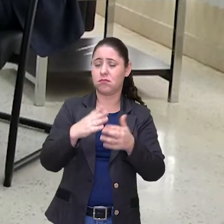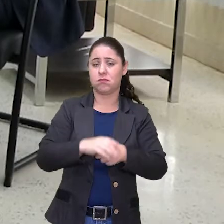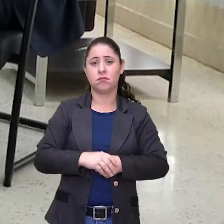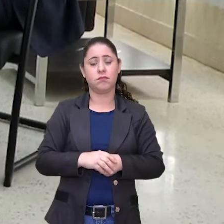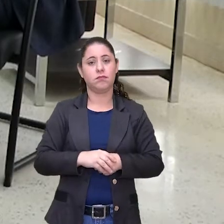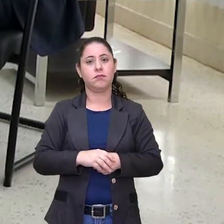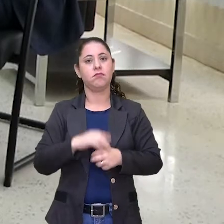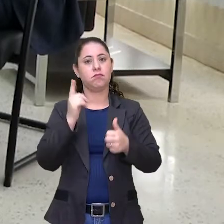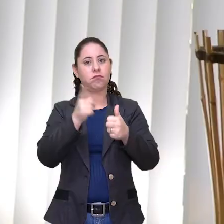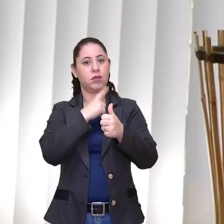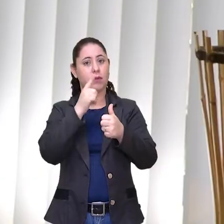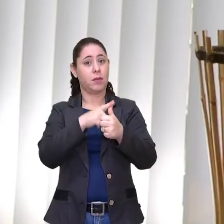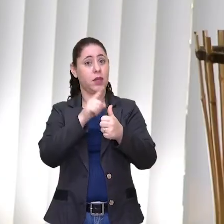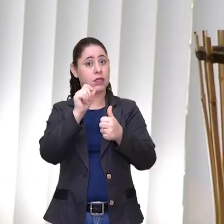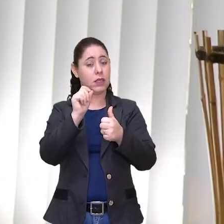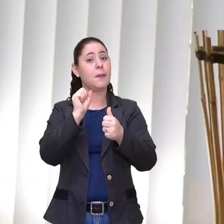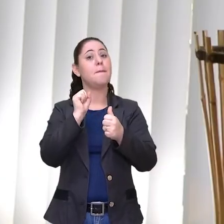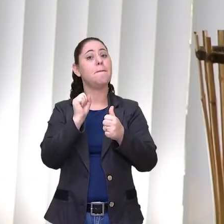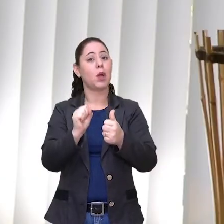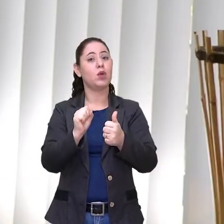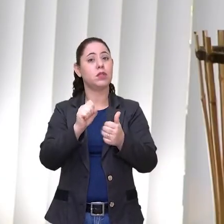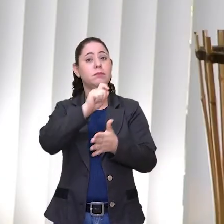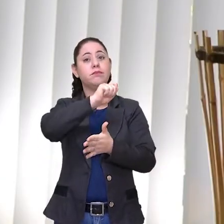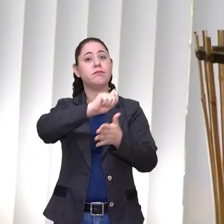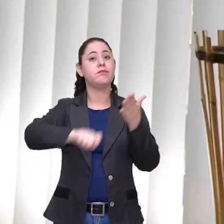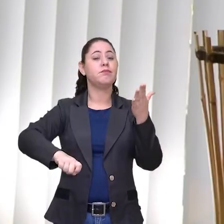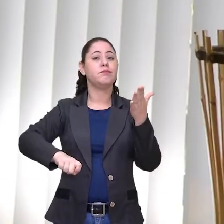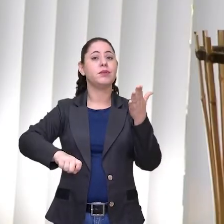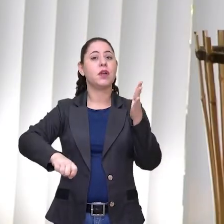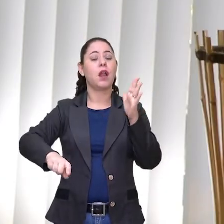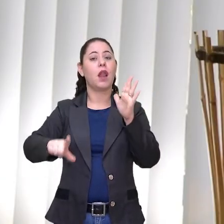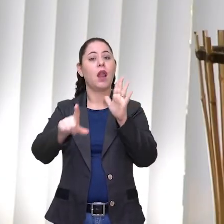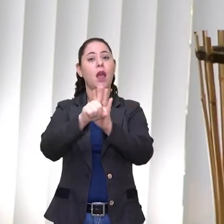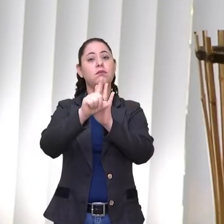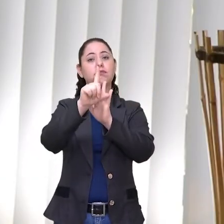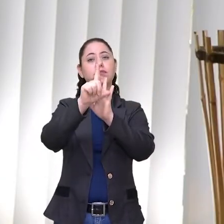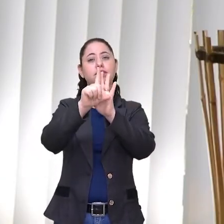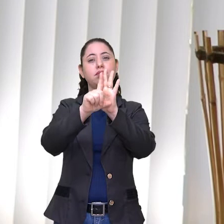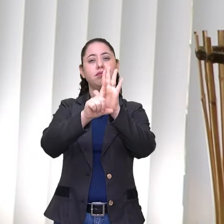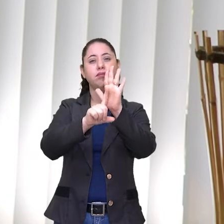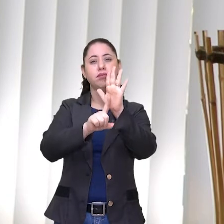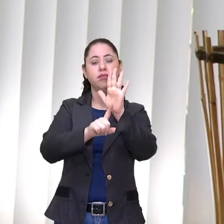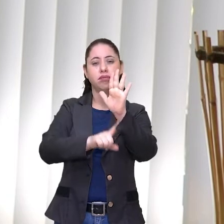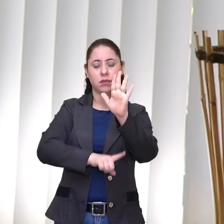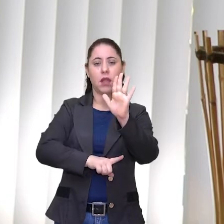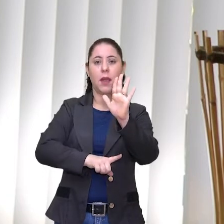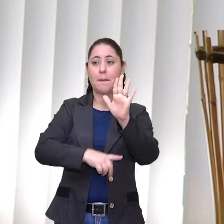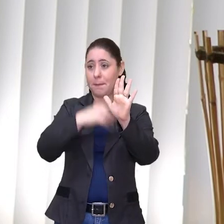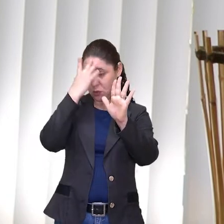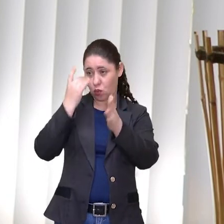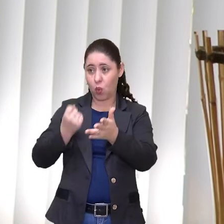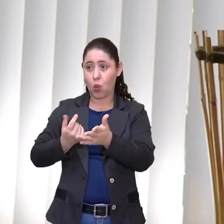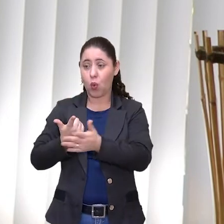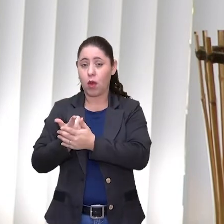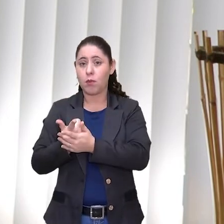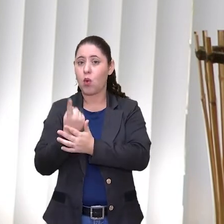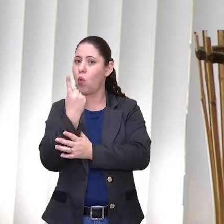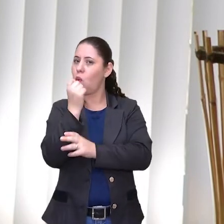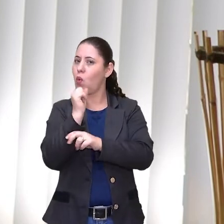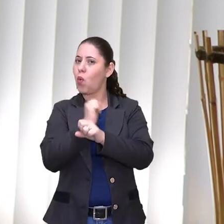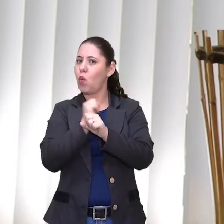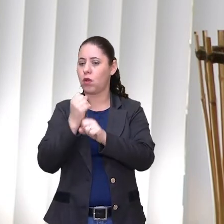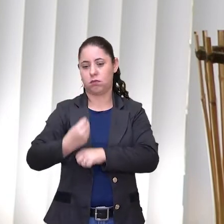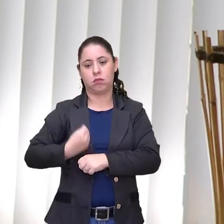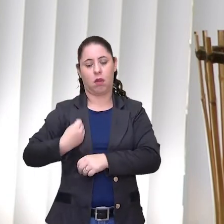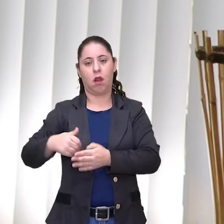relação a isso. A primeira delas é que ele pode ser inscrito na lista de arrematantes remissos do tribunal